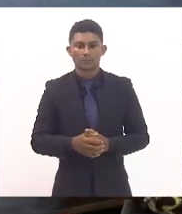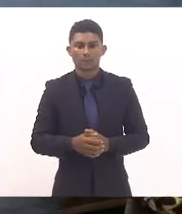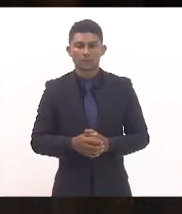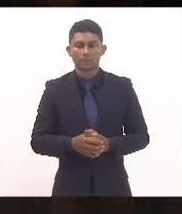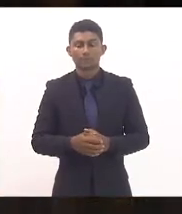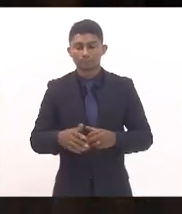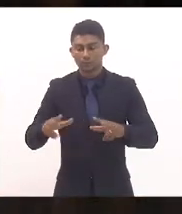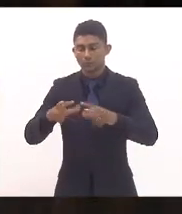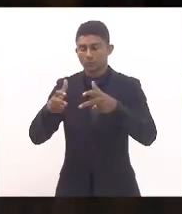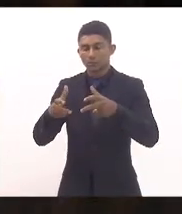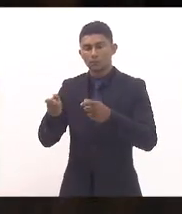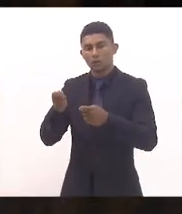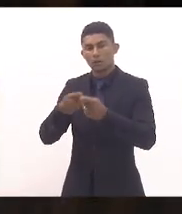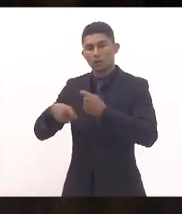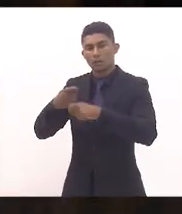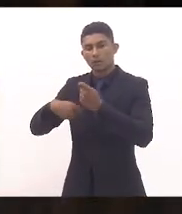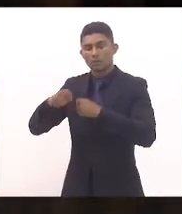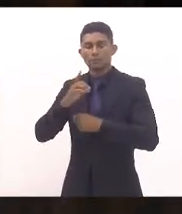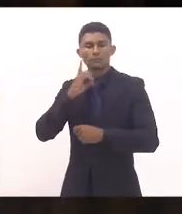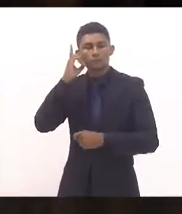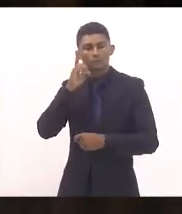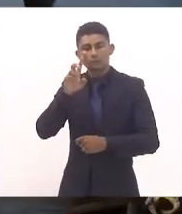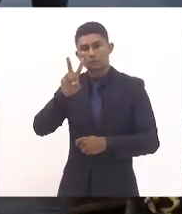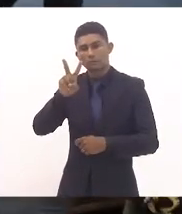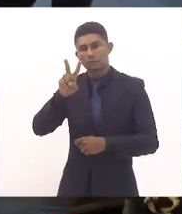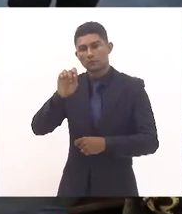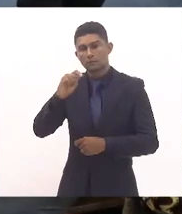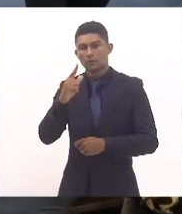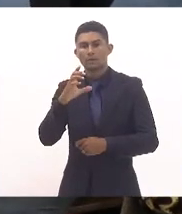Pela Comissão de Economia, deputado Valdec Carneiro.